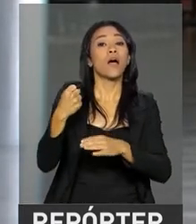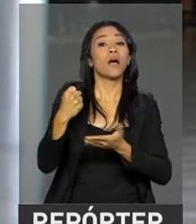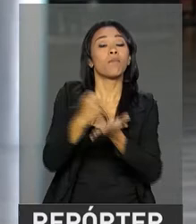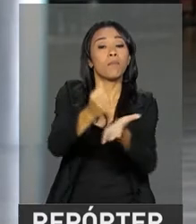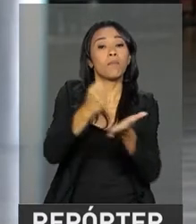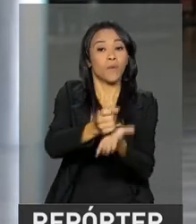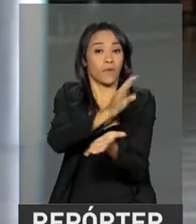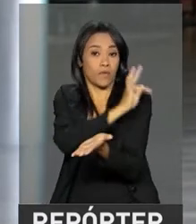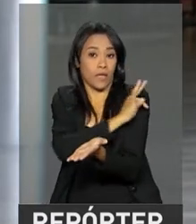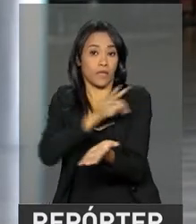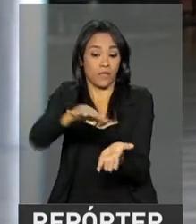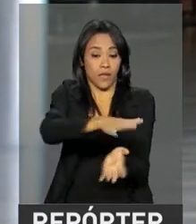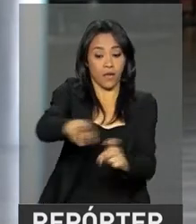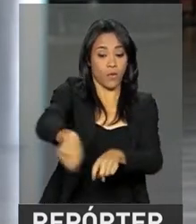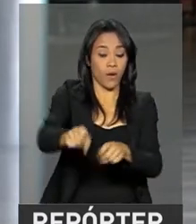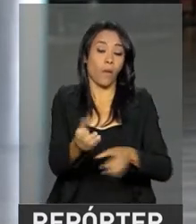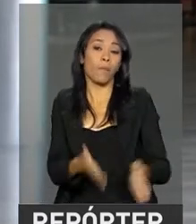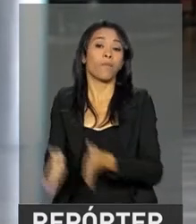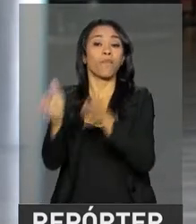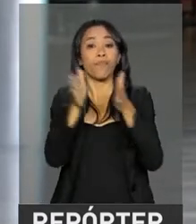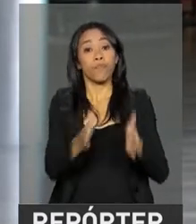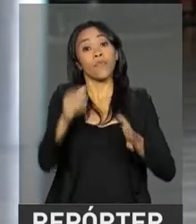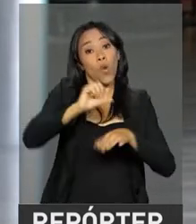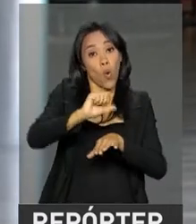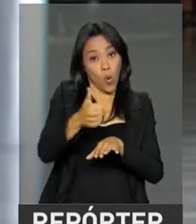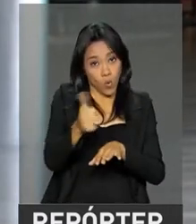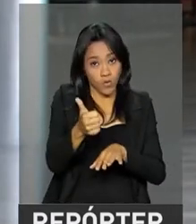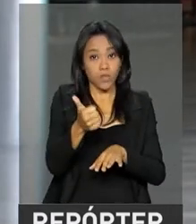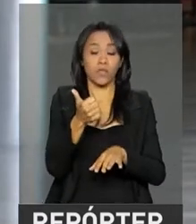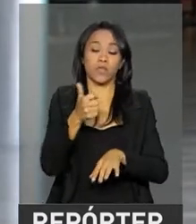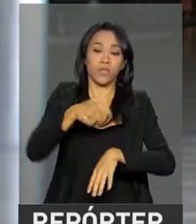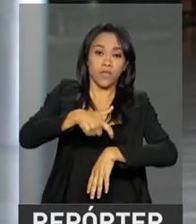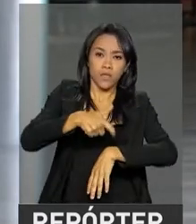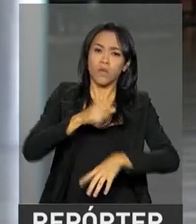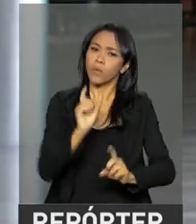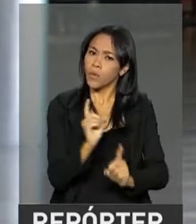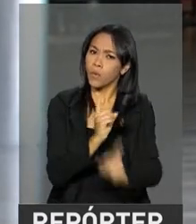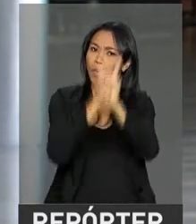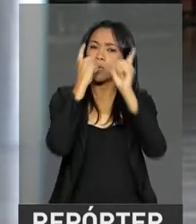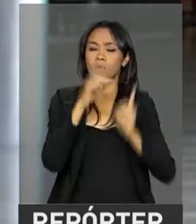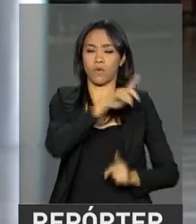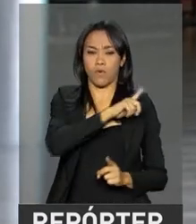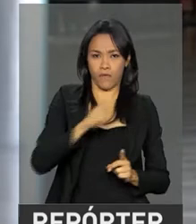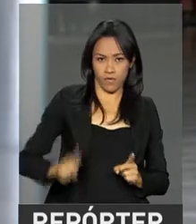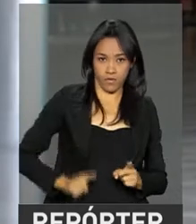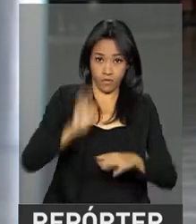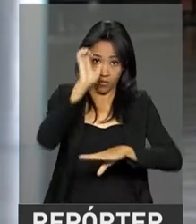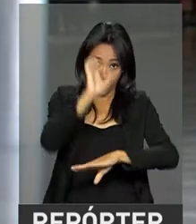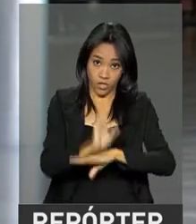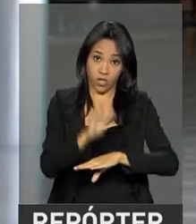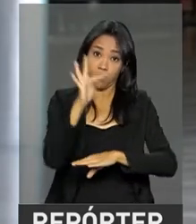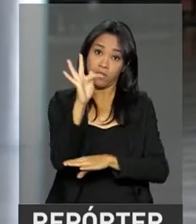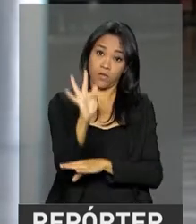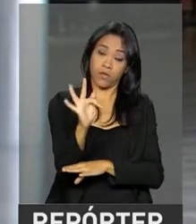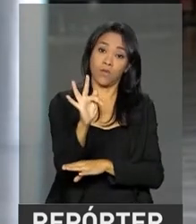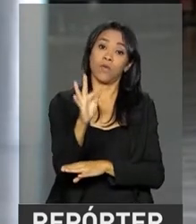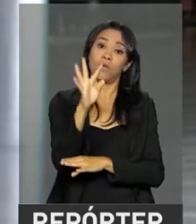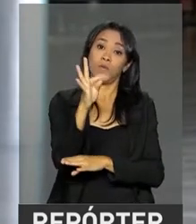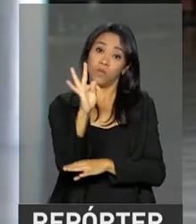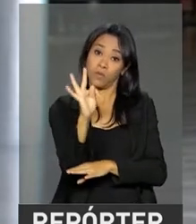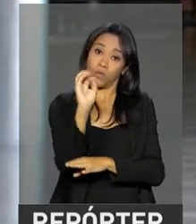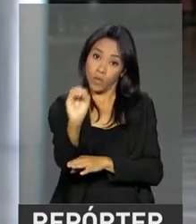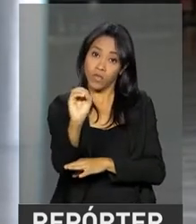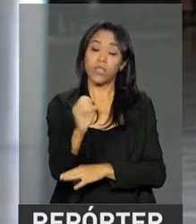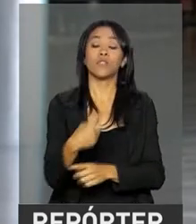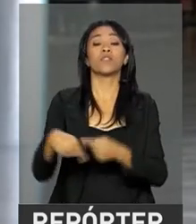rural já às 11 horas o presidente se encontra com o governador do tocantins marcelo miranda e às 11 e meia